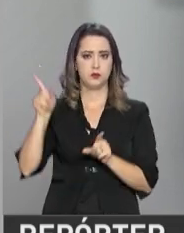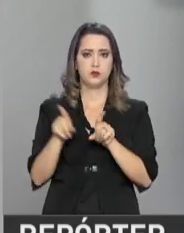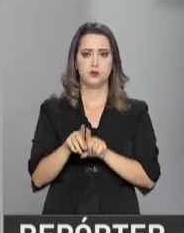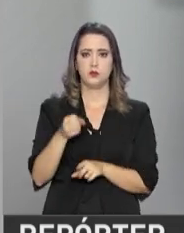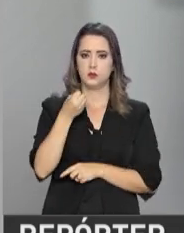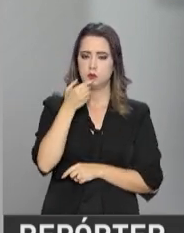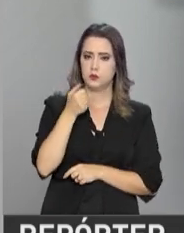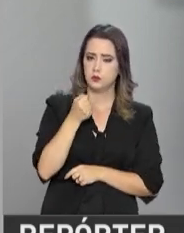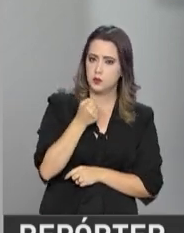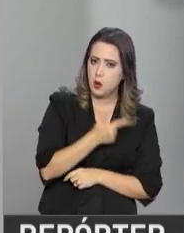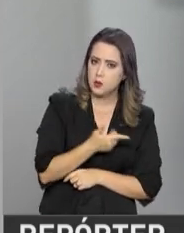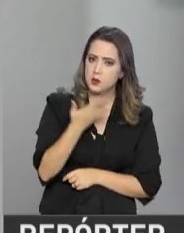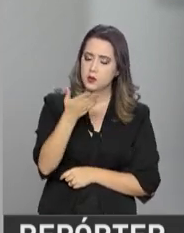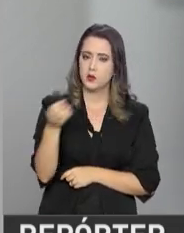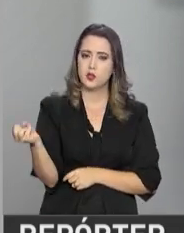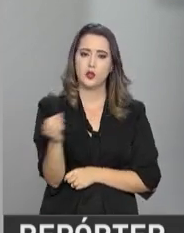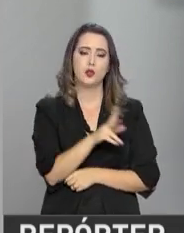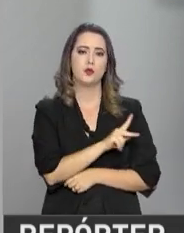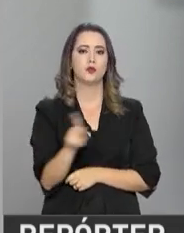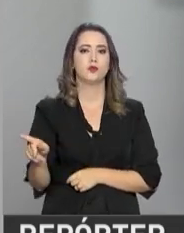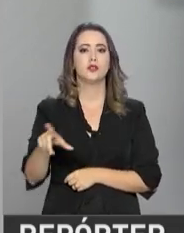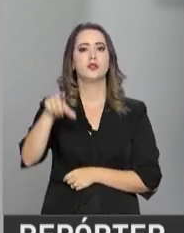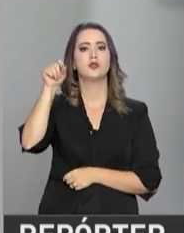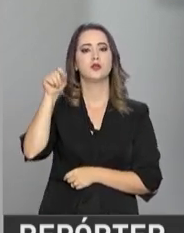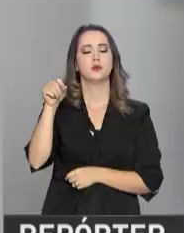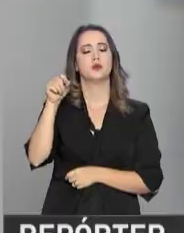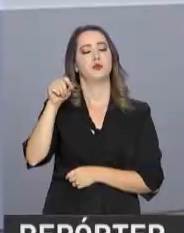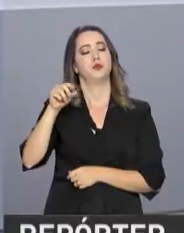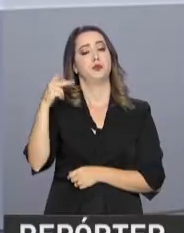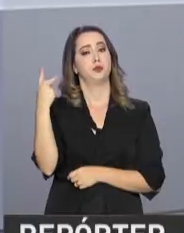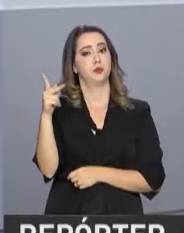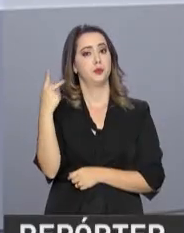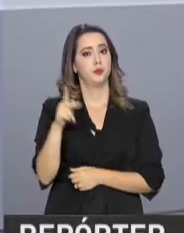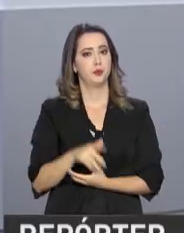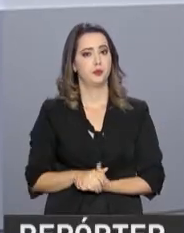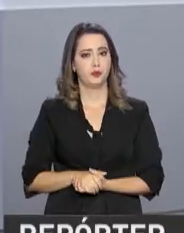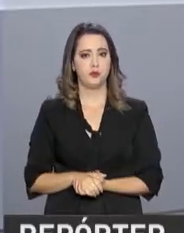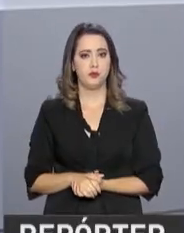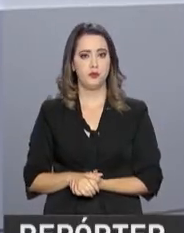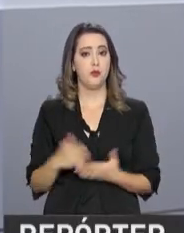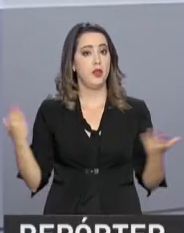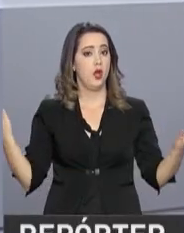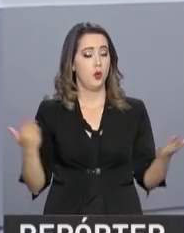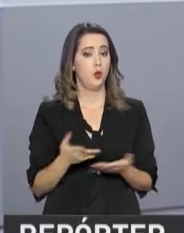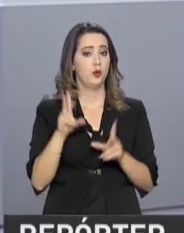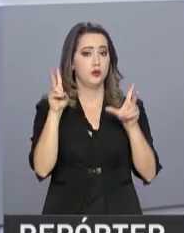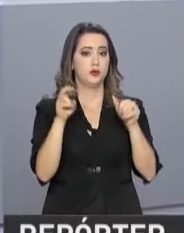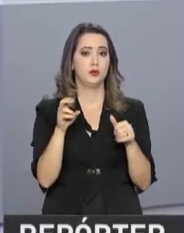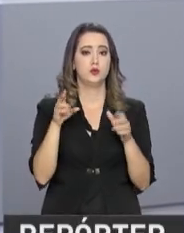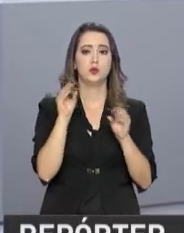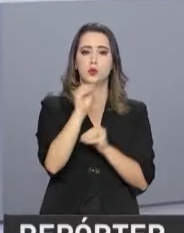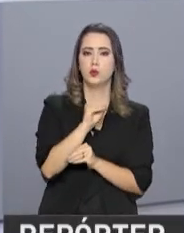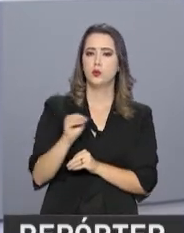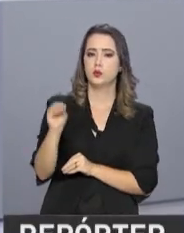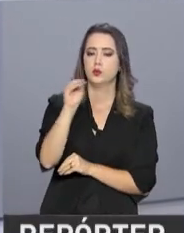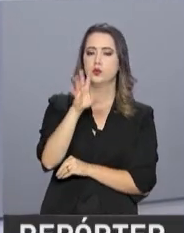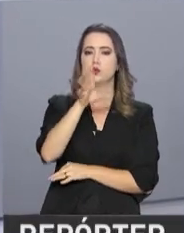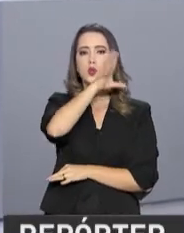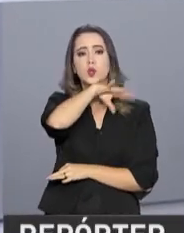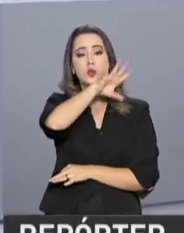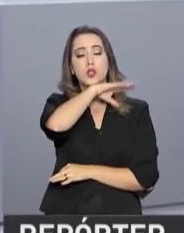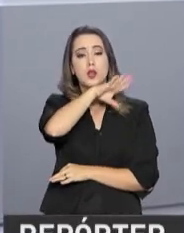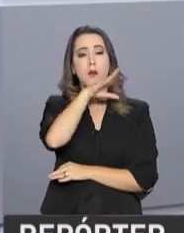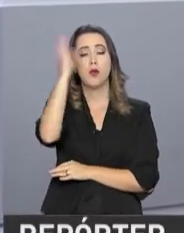desejou sucesso ao novo presidente eleito no cone sul o assunto agora é a preservação da fauna brasileira